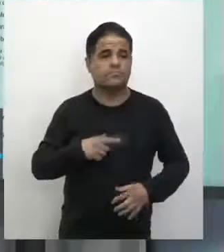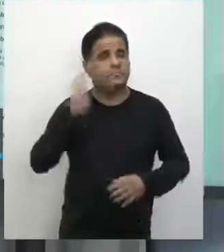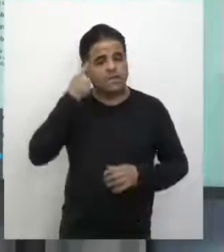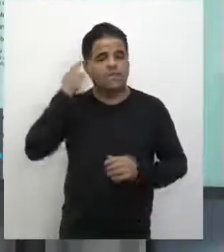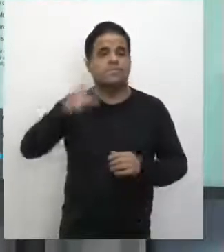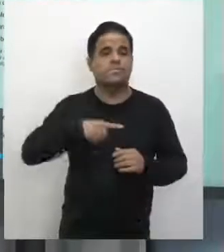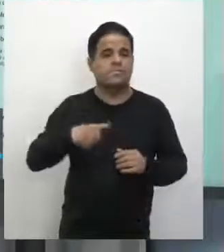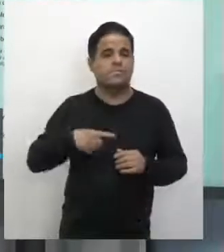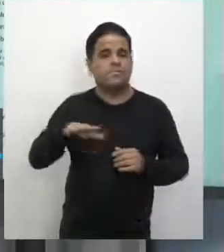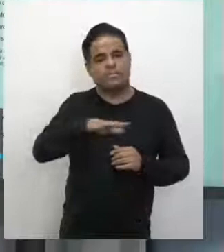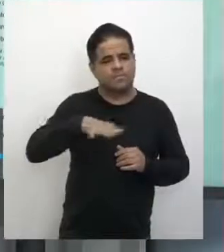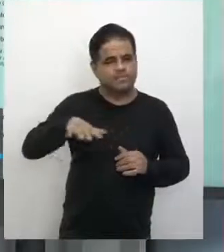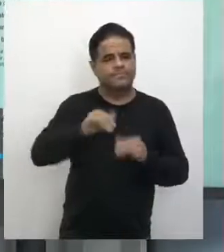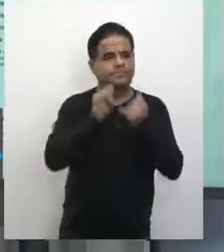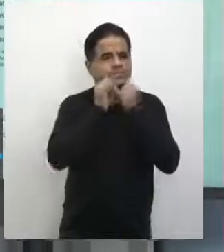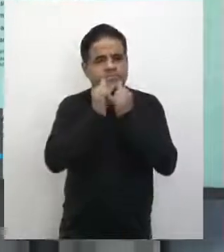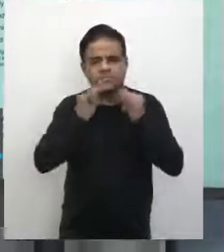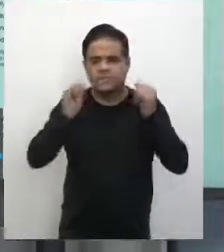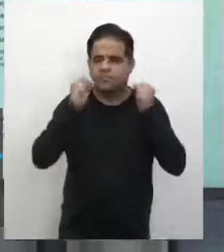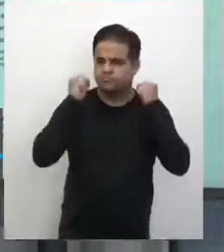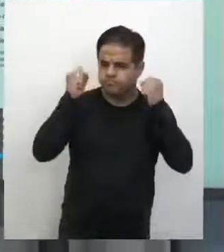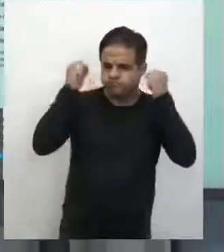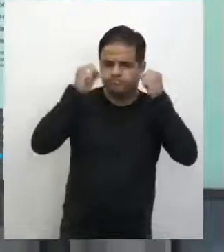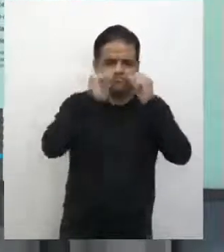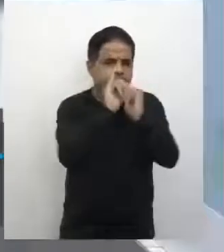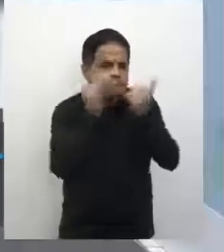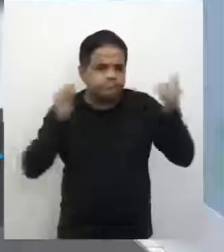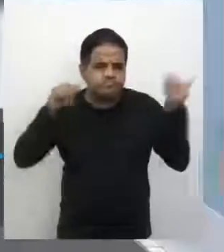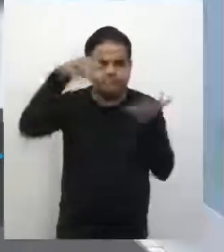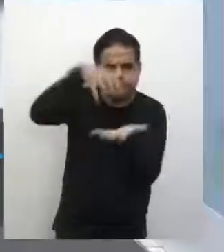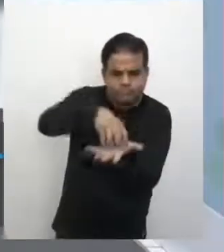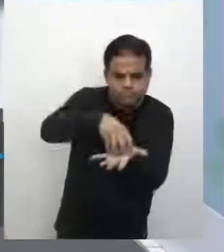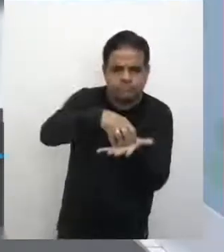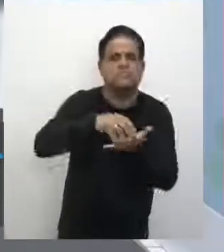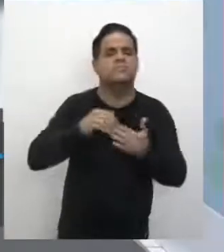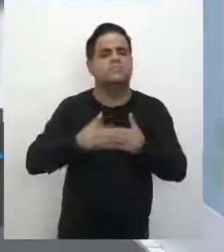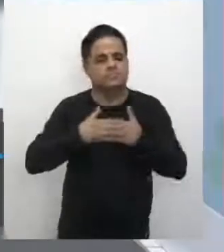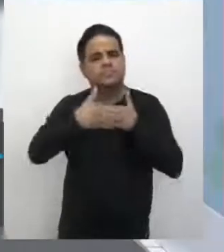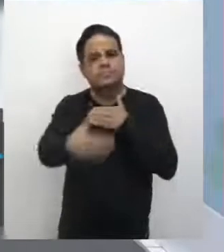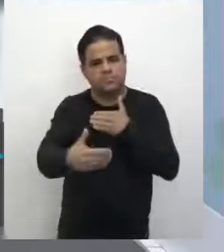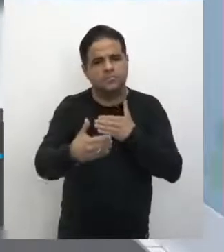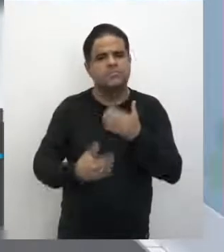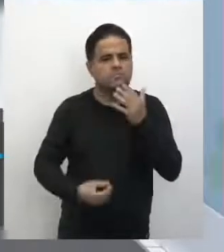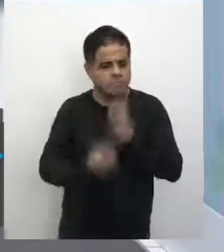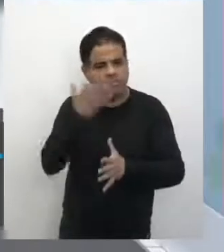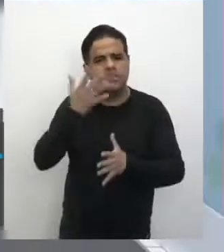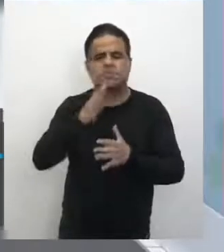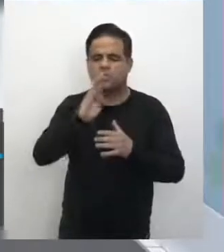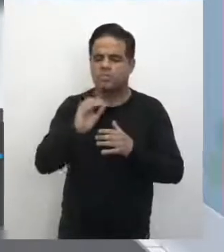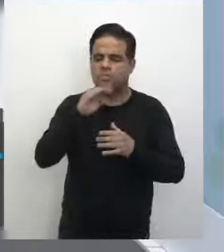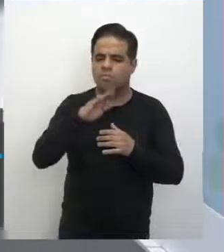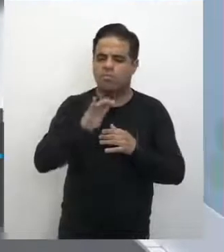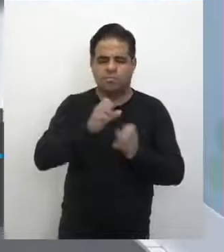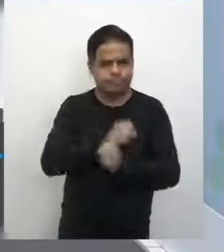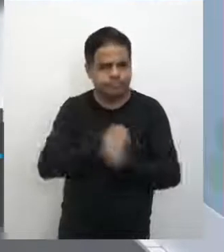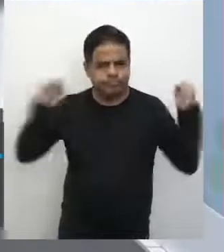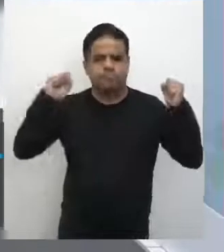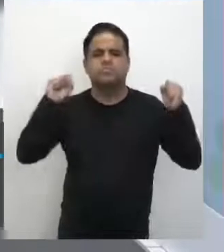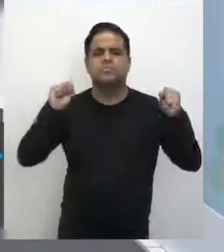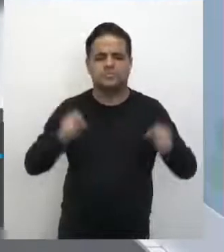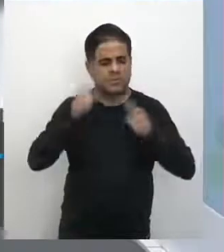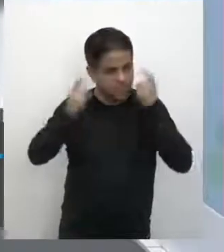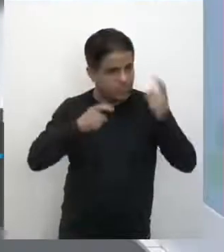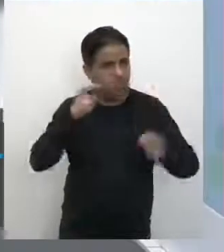têm aí o potencial de energia nuclear e fazem bombas nucleares, né, Luiz? Esse é o problema maior, né?